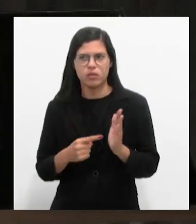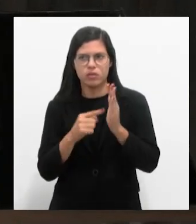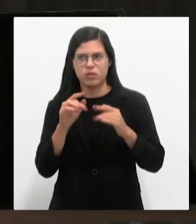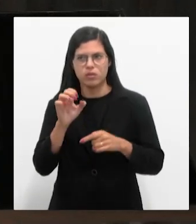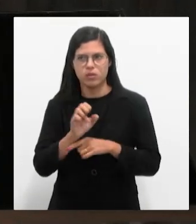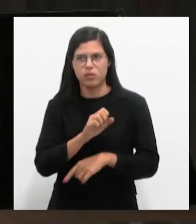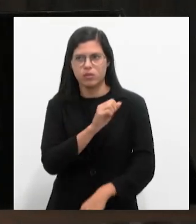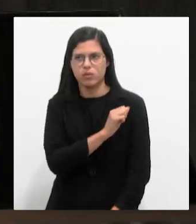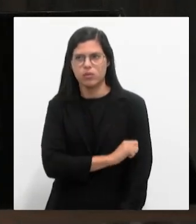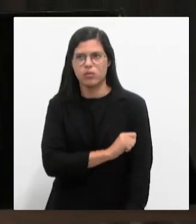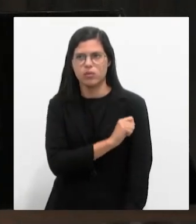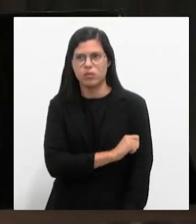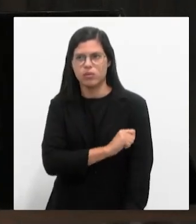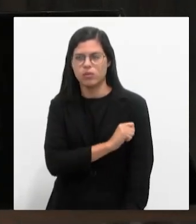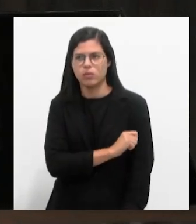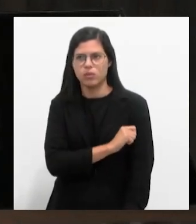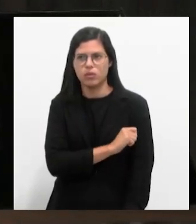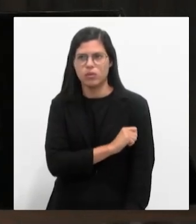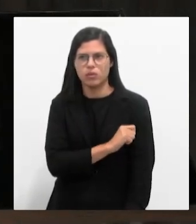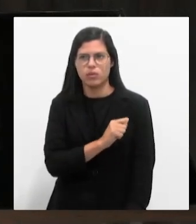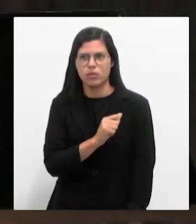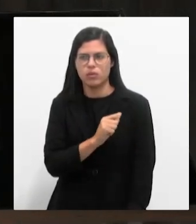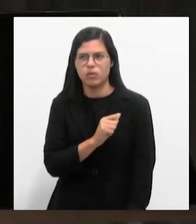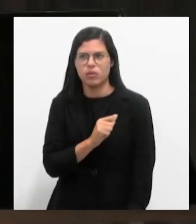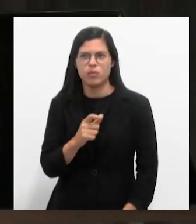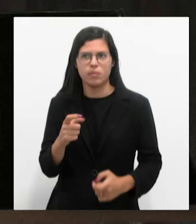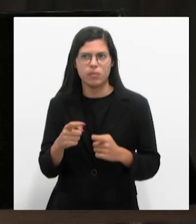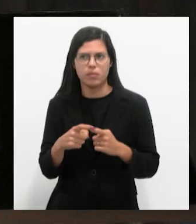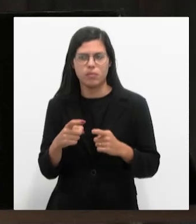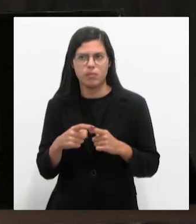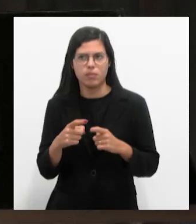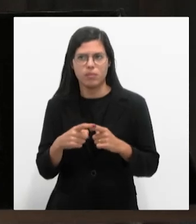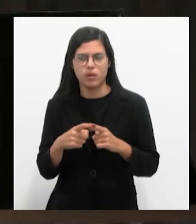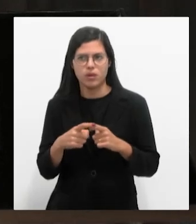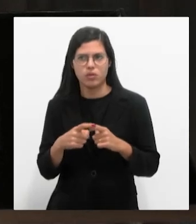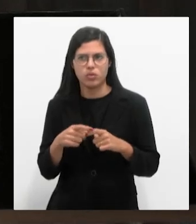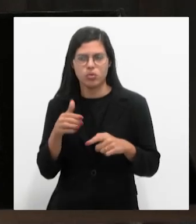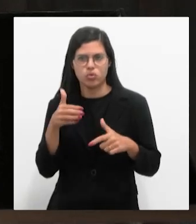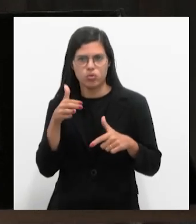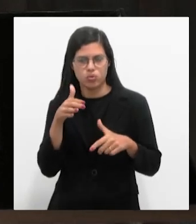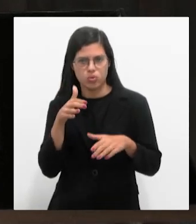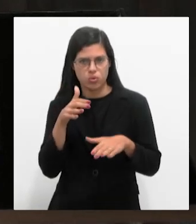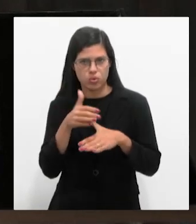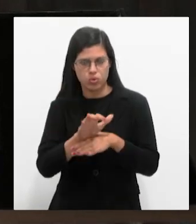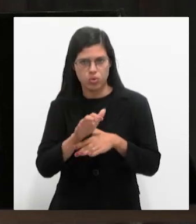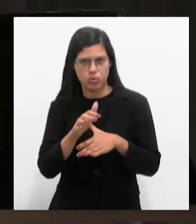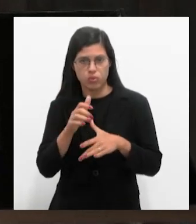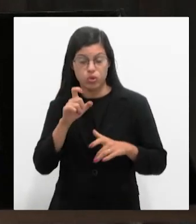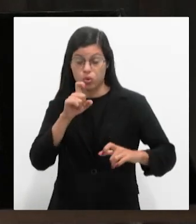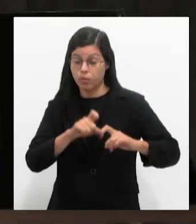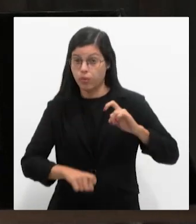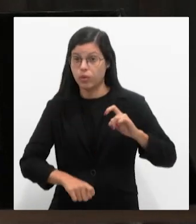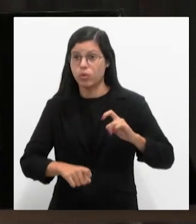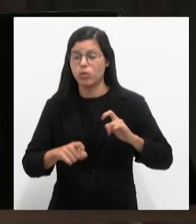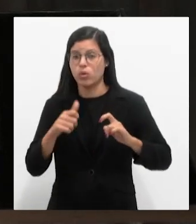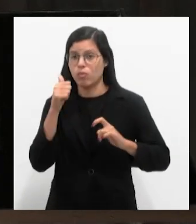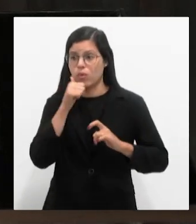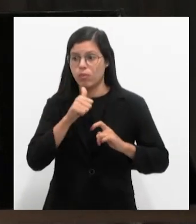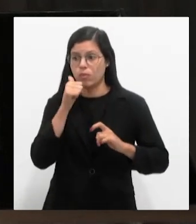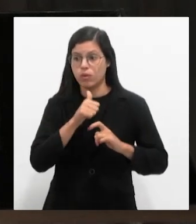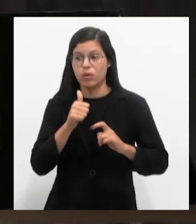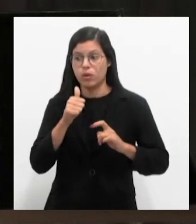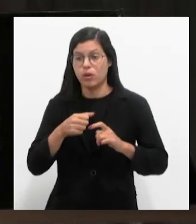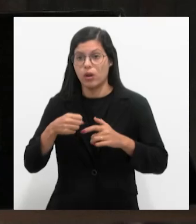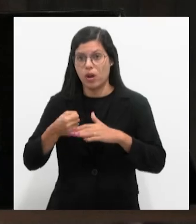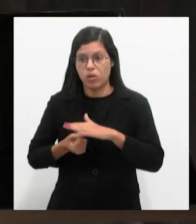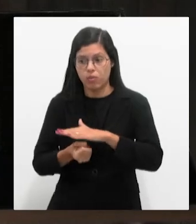Rio de Janeiro do médico estuprador que estuprou uma mulher, uma parturiente, naquele momento. E